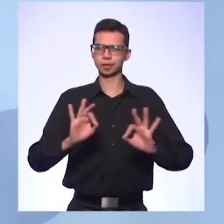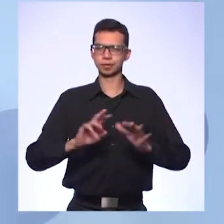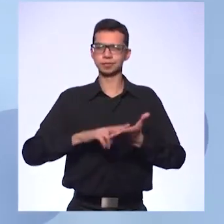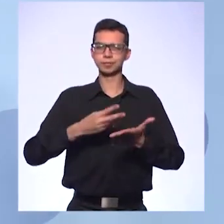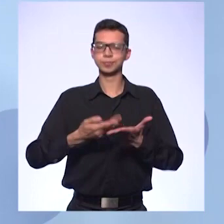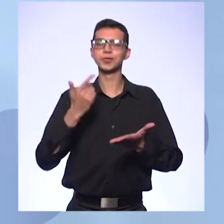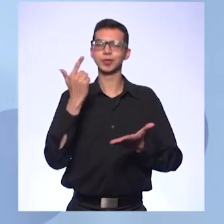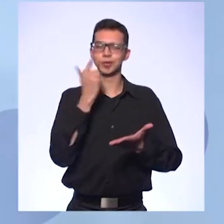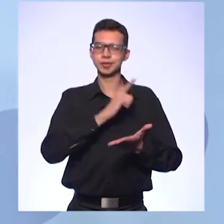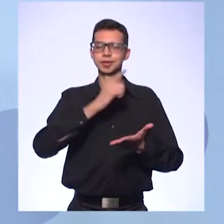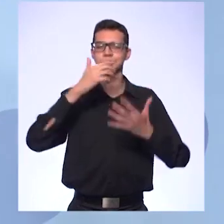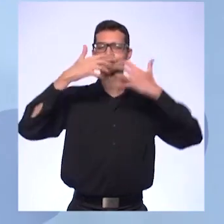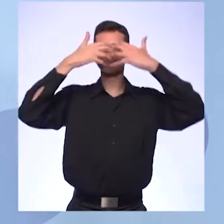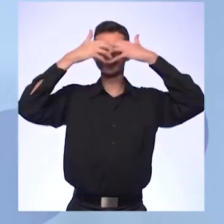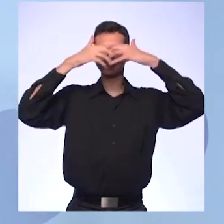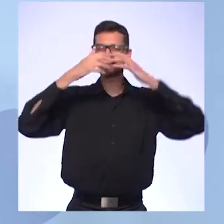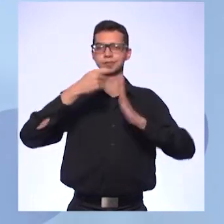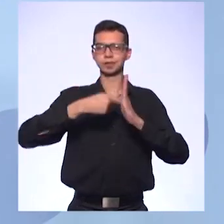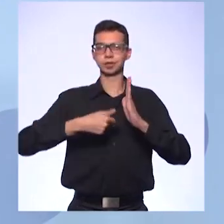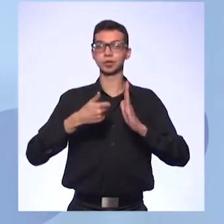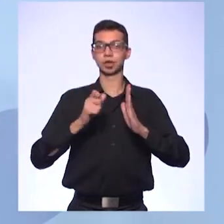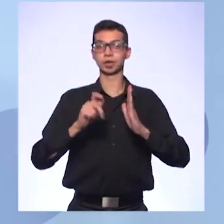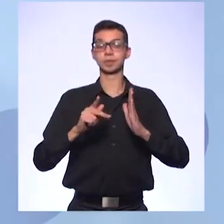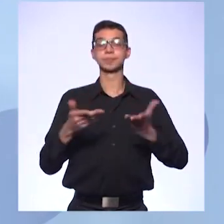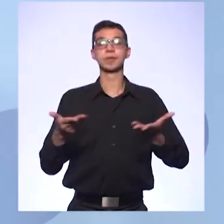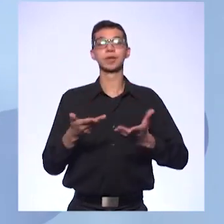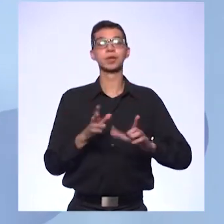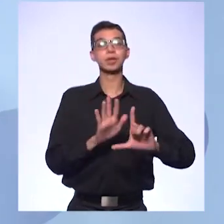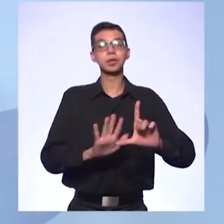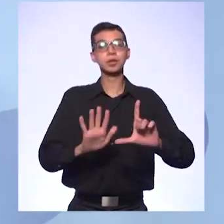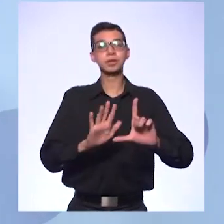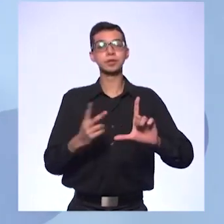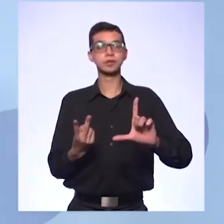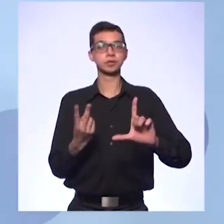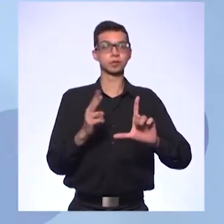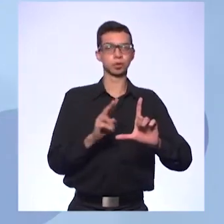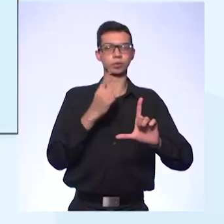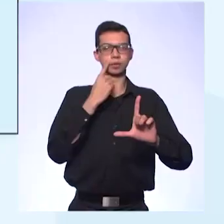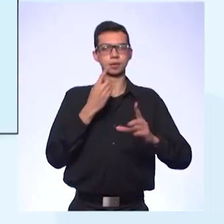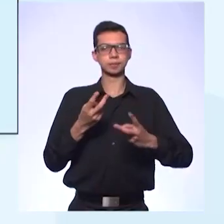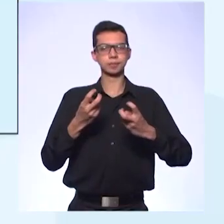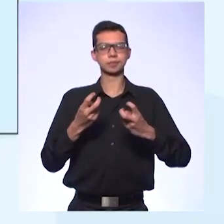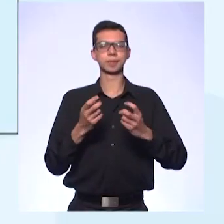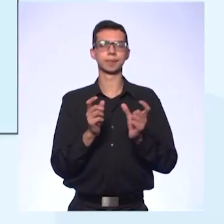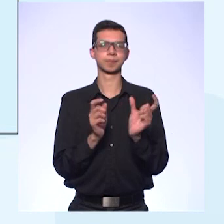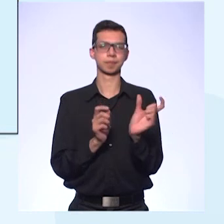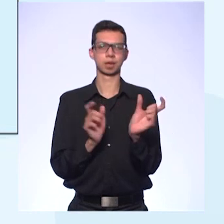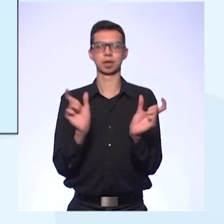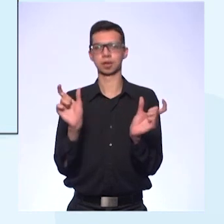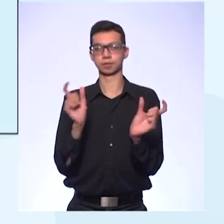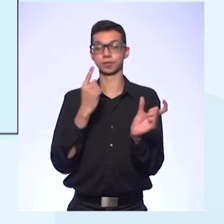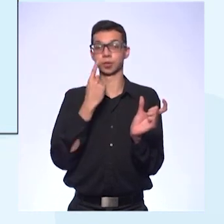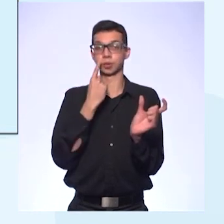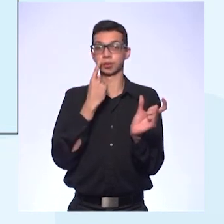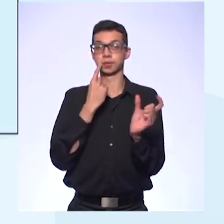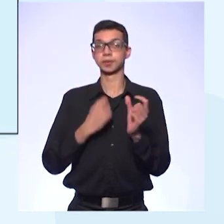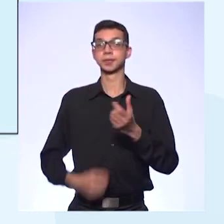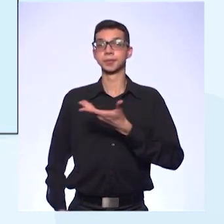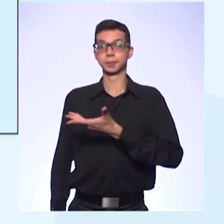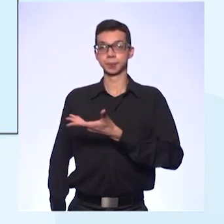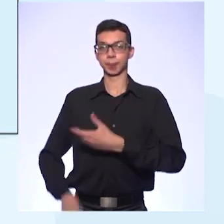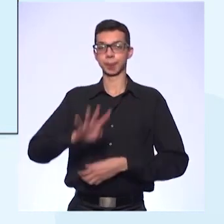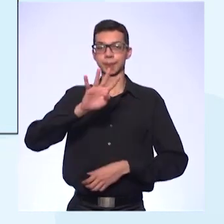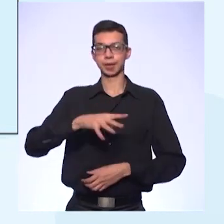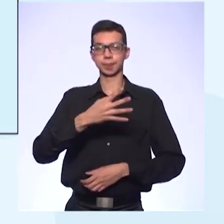texto, certo? Então vamos voltar no próximo slide, que aí você tem agora umas combinações de palavras. Você tem, num lado na tabela, você tem o verbo,